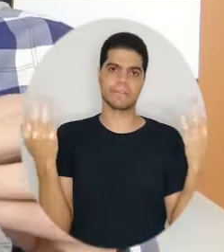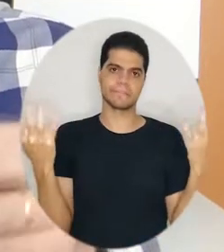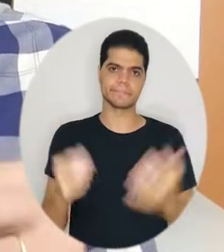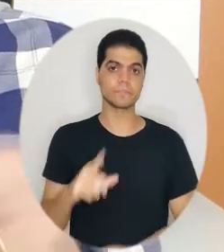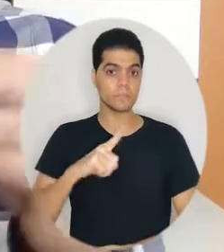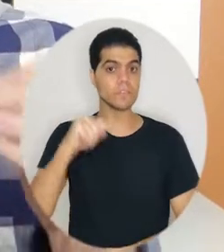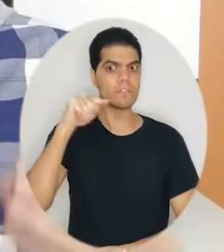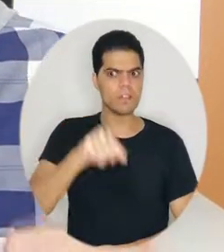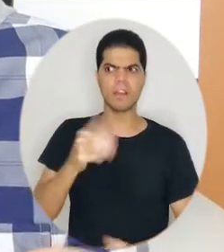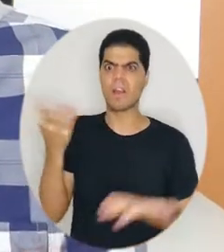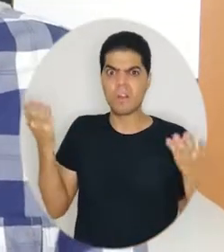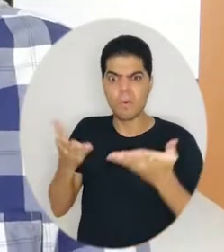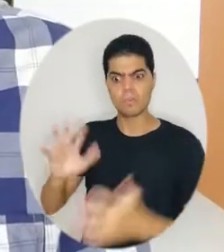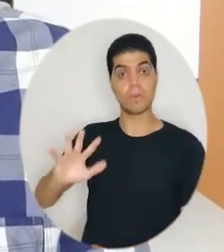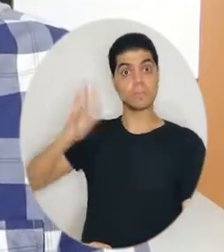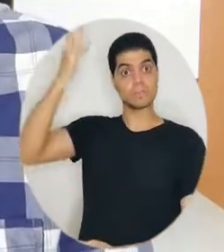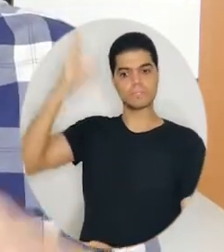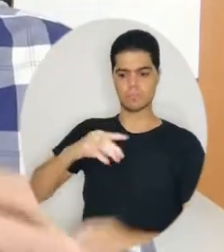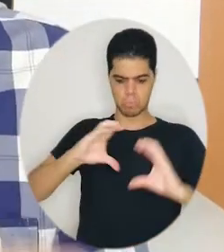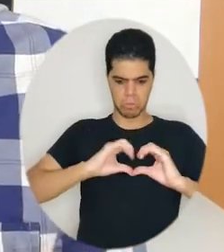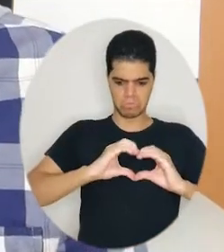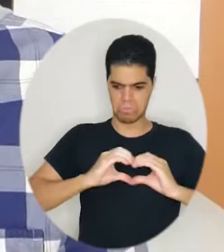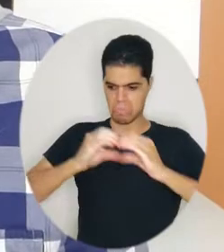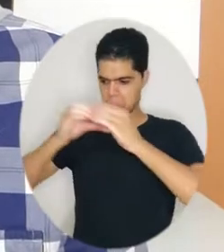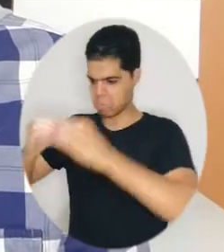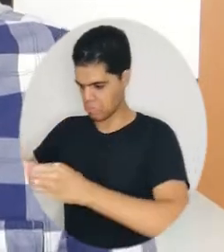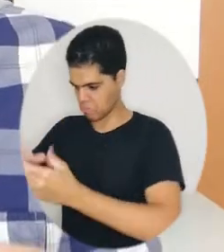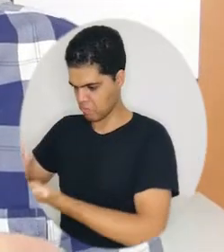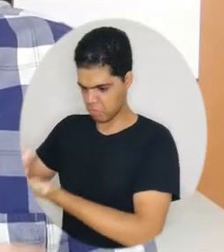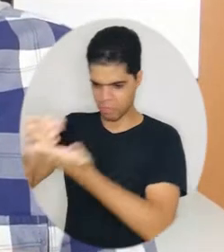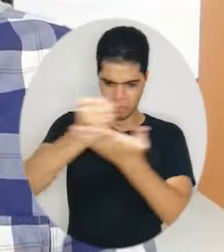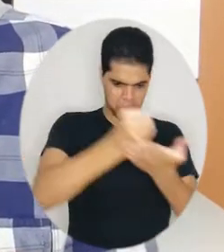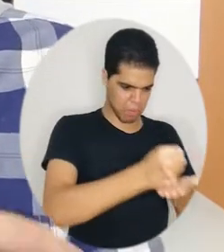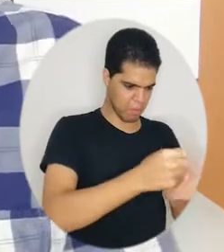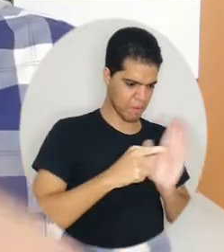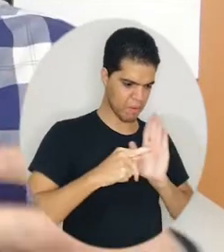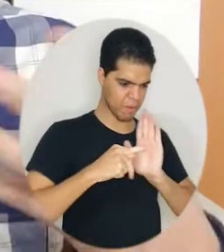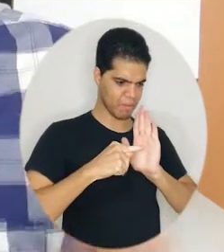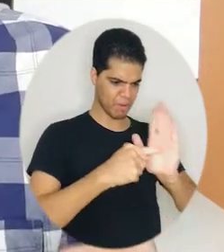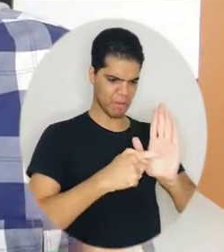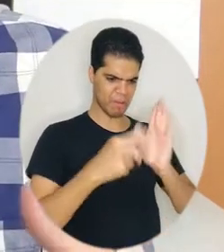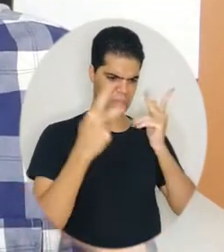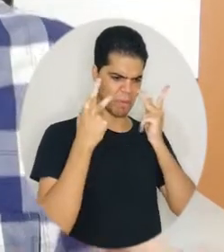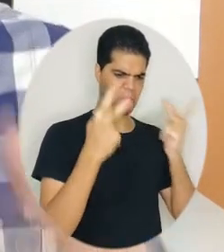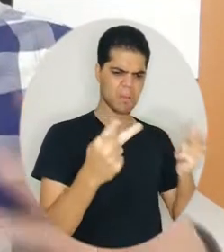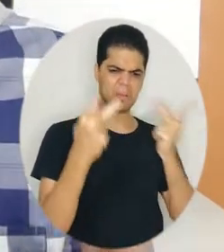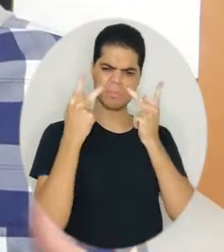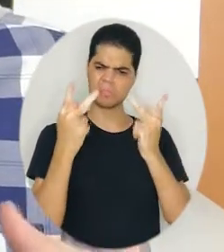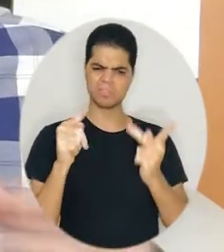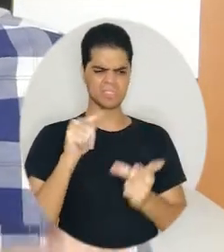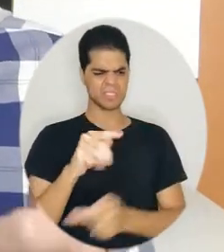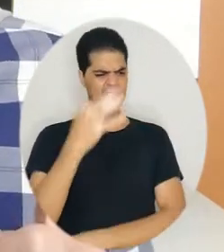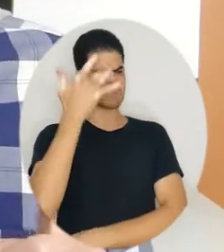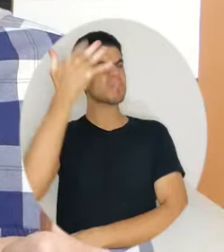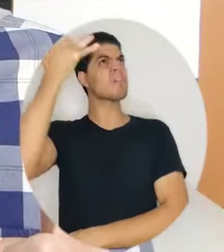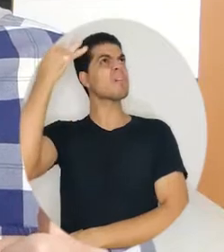da vinda do coração do Dom Pedro primeiro para o Brasil e a sua exposição Que tipo de memória a gente está promovendo e que tipo de